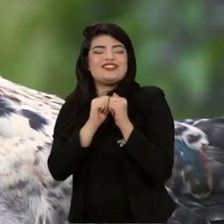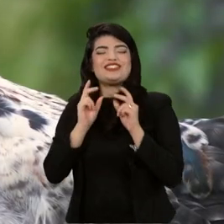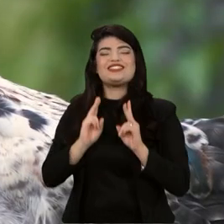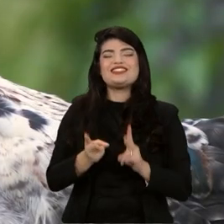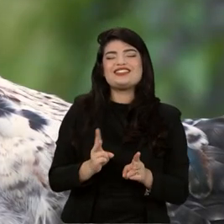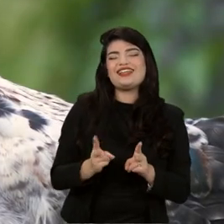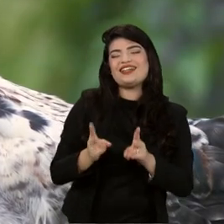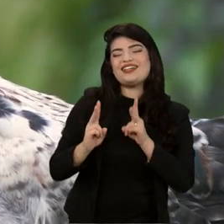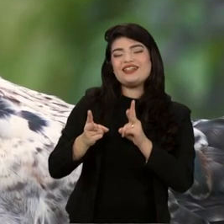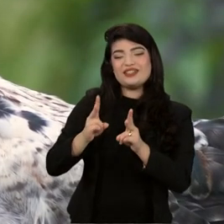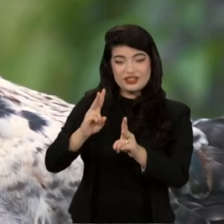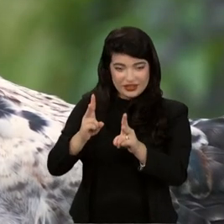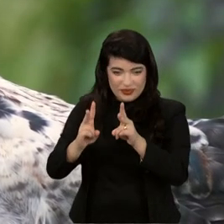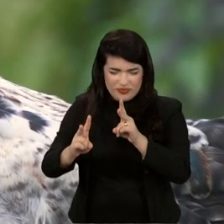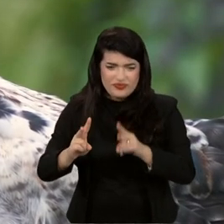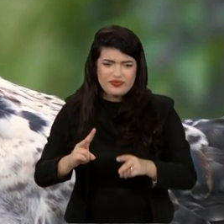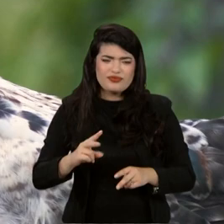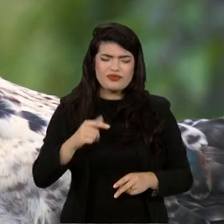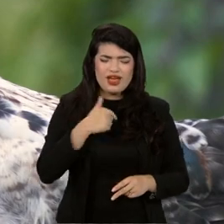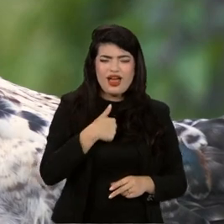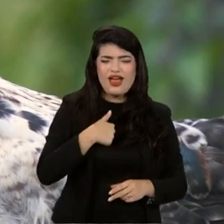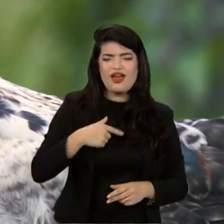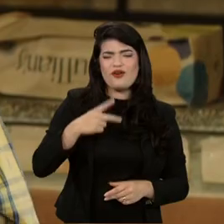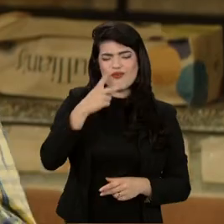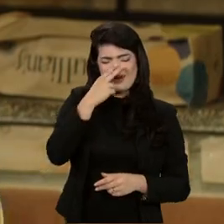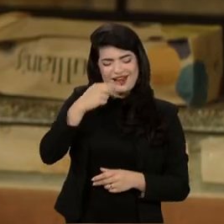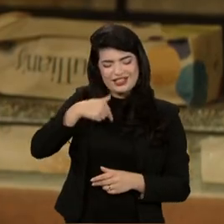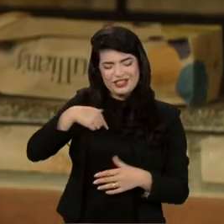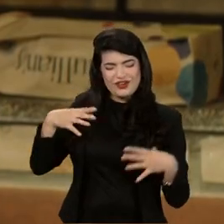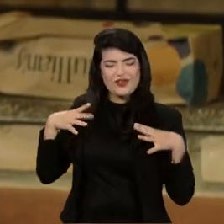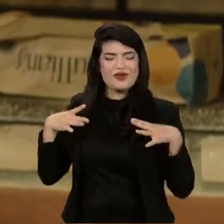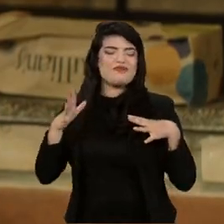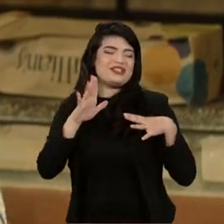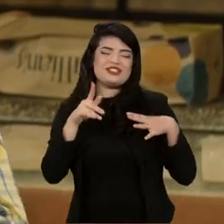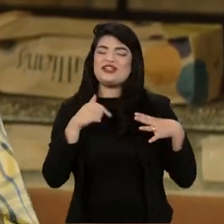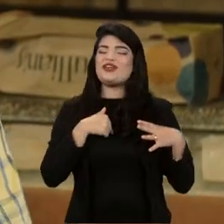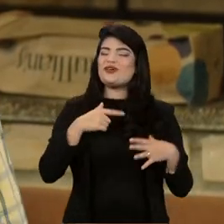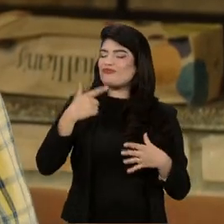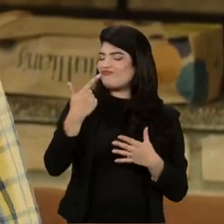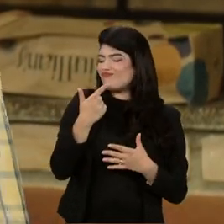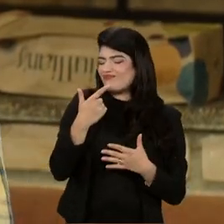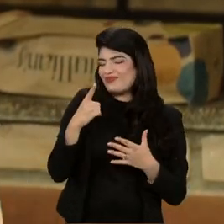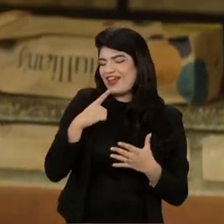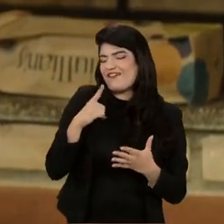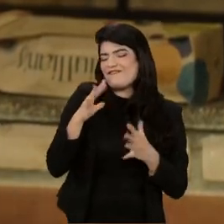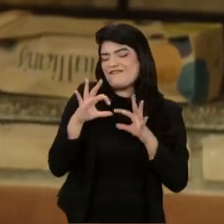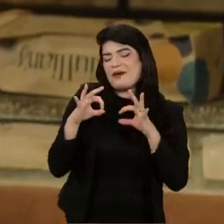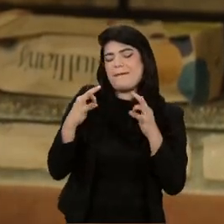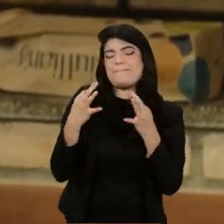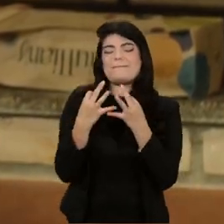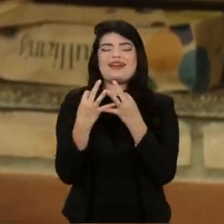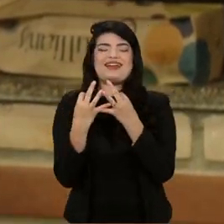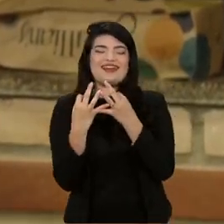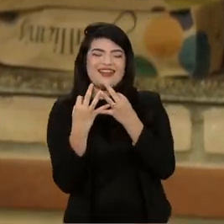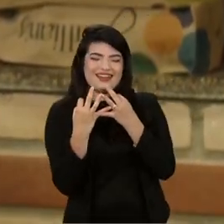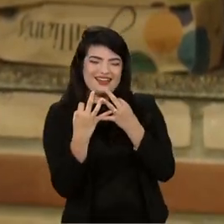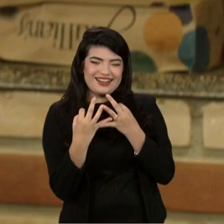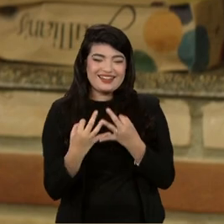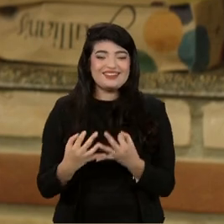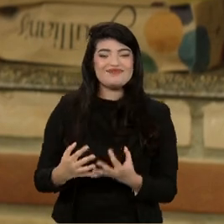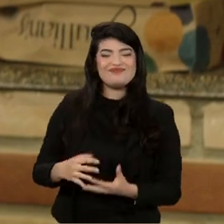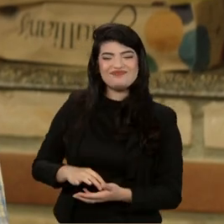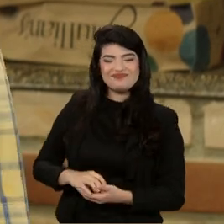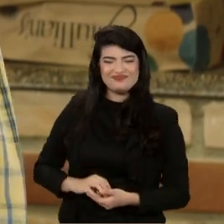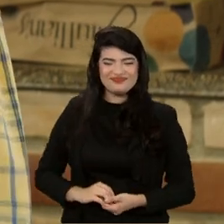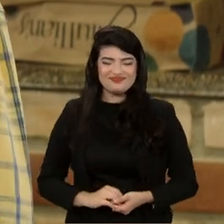companhia. Sou um carro empolgado, ai, eu não tenho família. A outra!